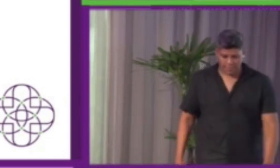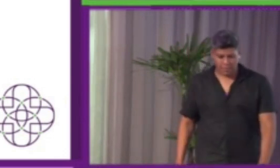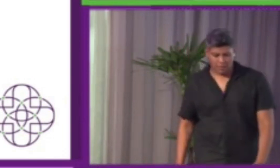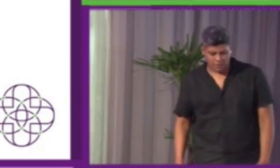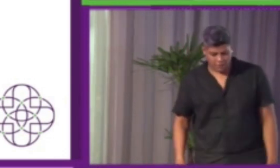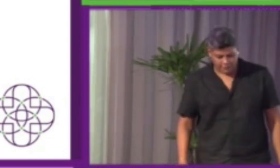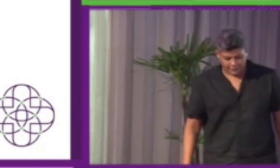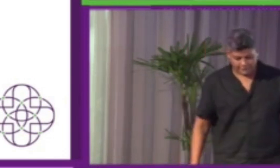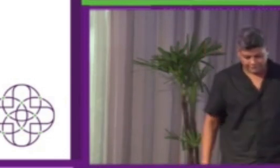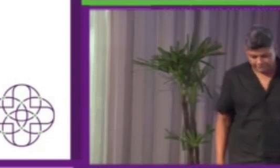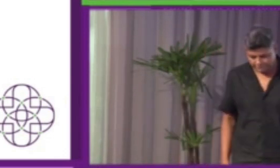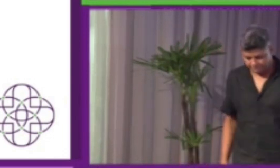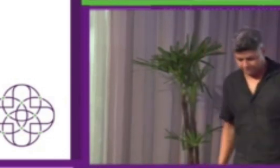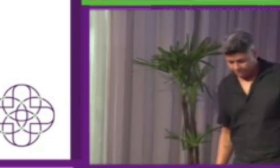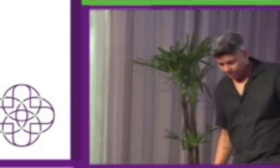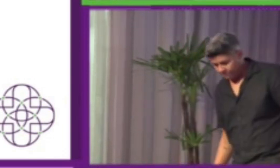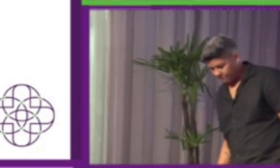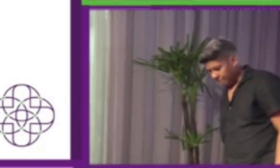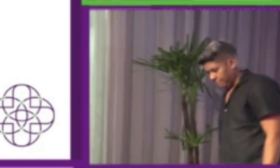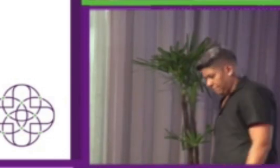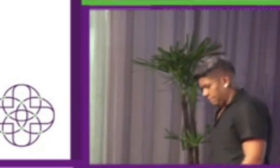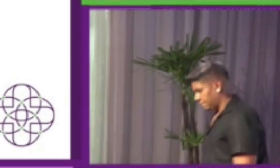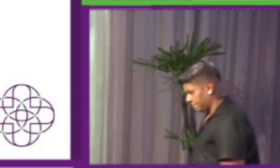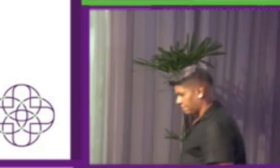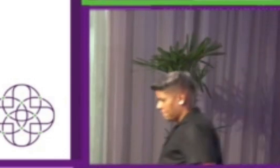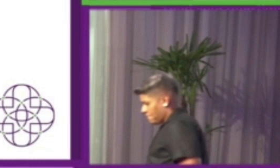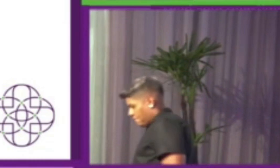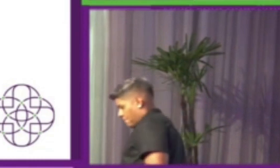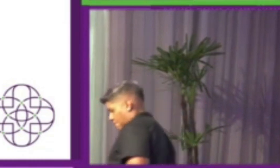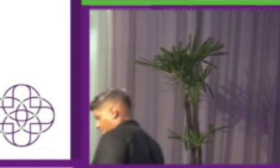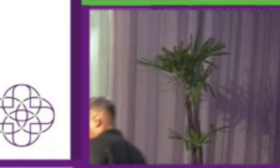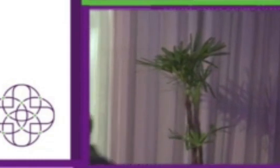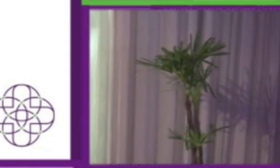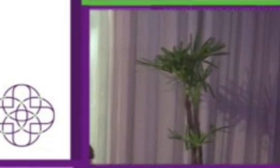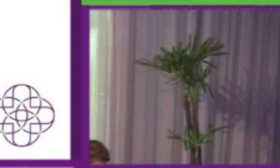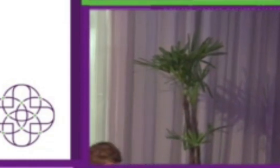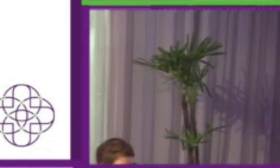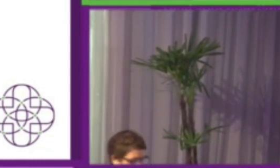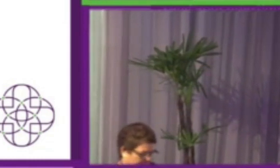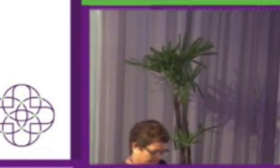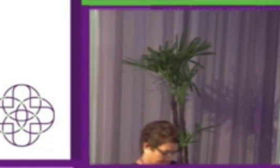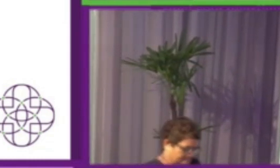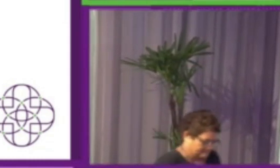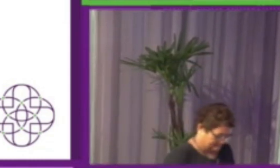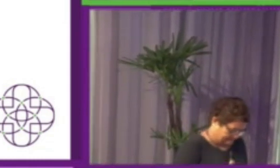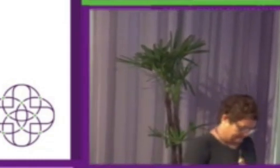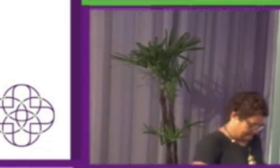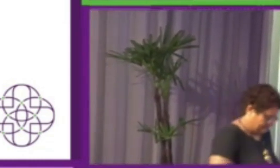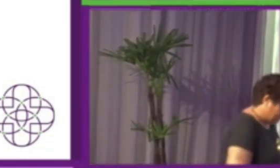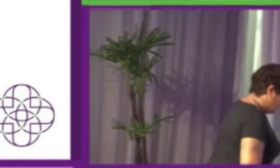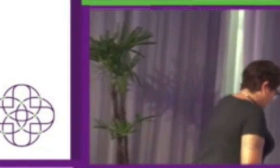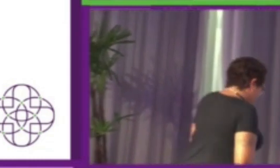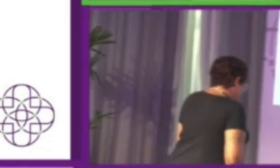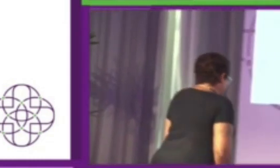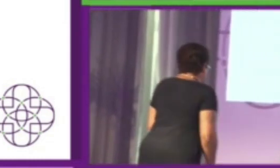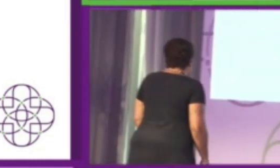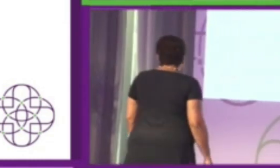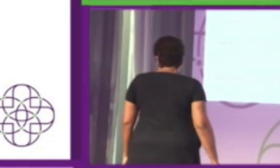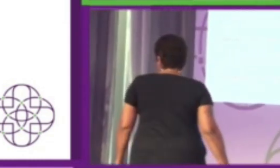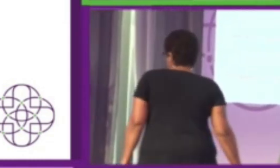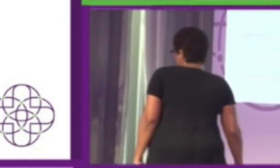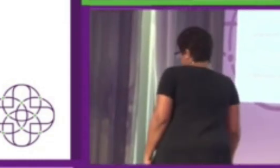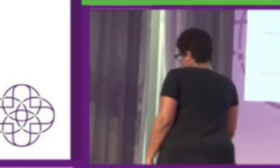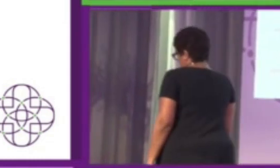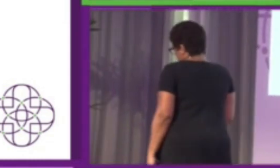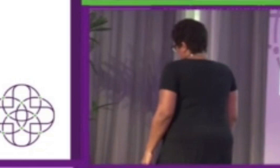várias capacitações e, no final, foi feito um painel Delphi para que os membros pudessem, então, emitir recomendações